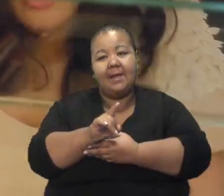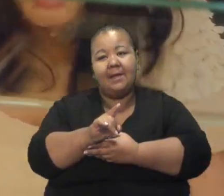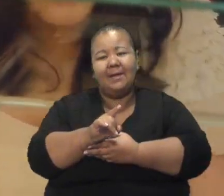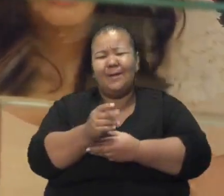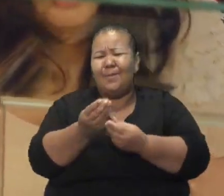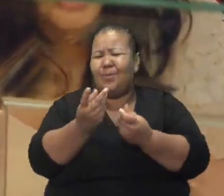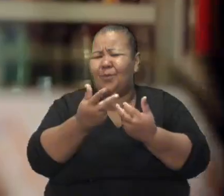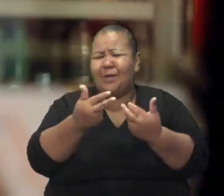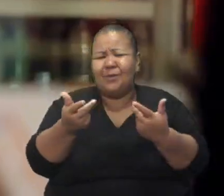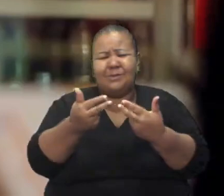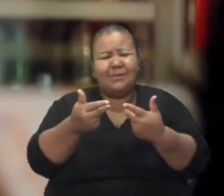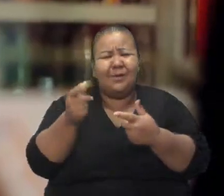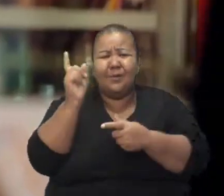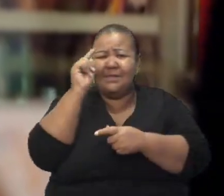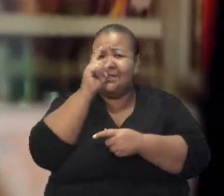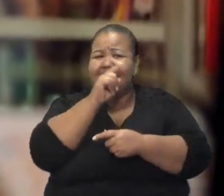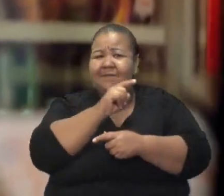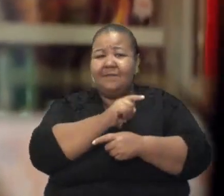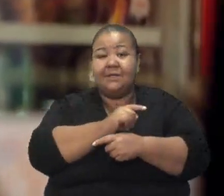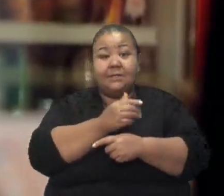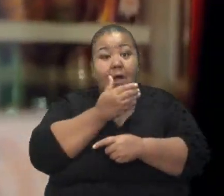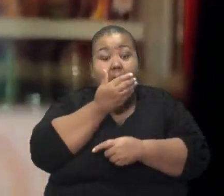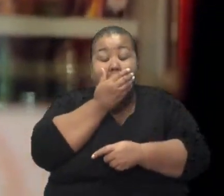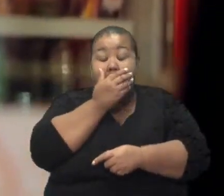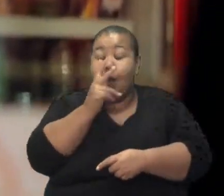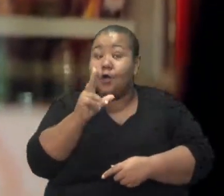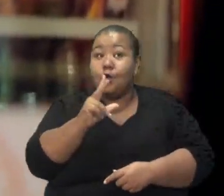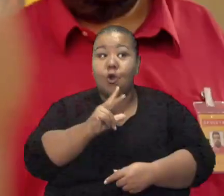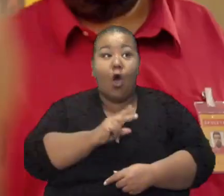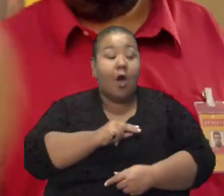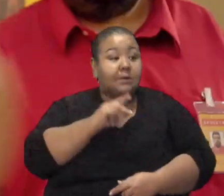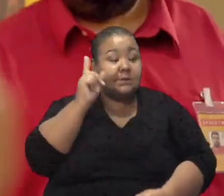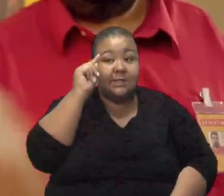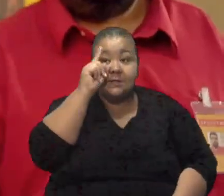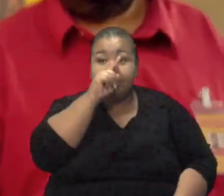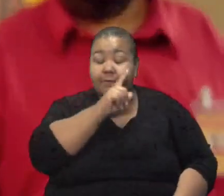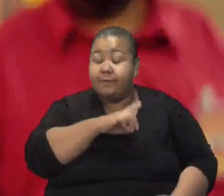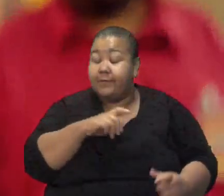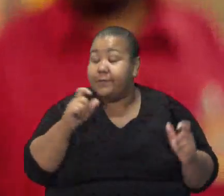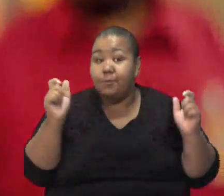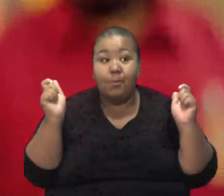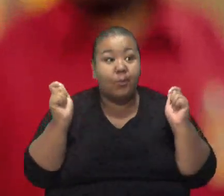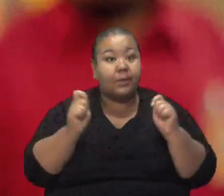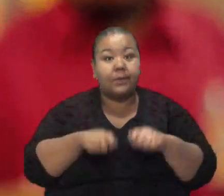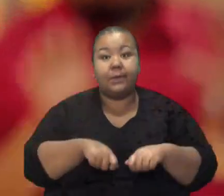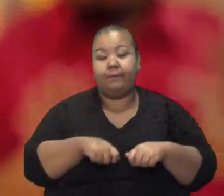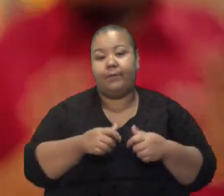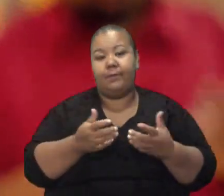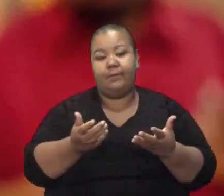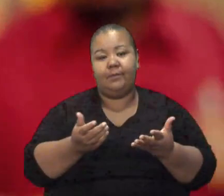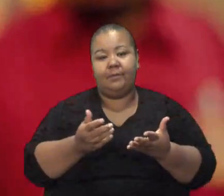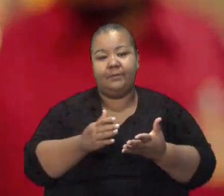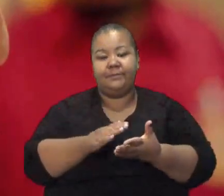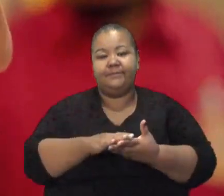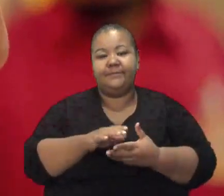Gente, é muita coisa, é muito difícil. Tem muita Nossa, é muito difícil. Chega a ser impossível, senhora.